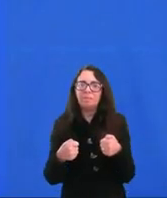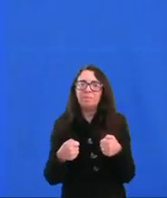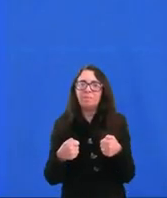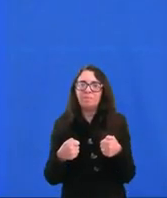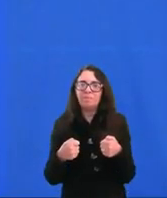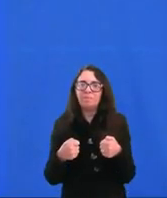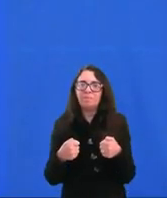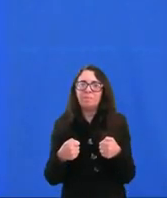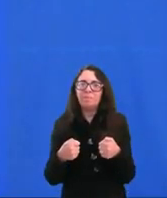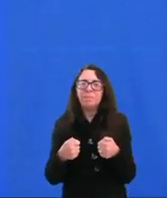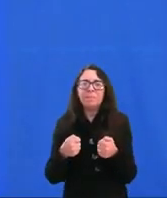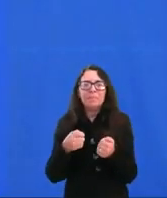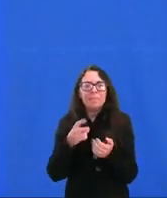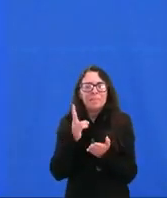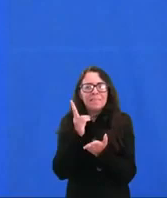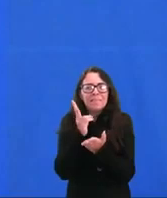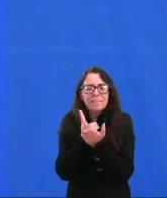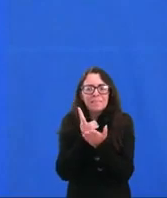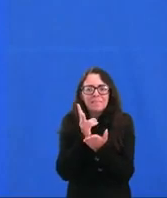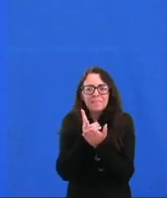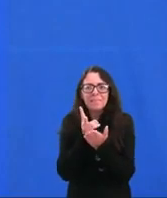a igreja de Cristo.